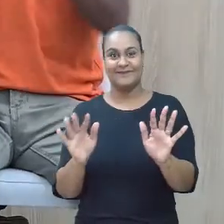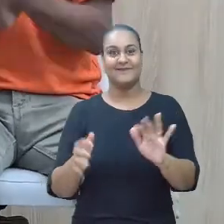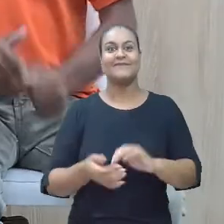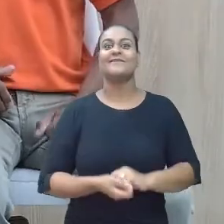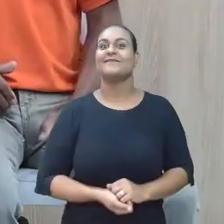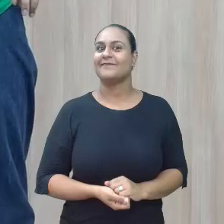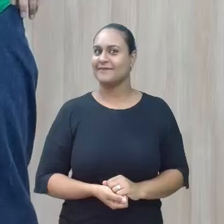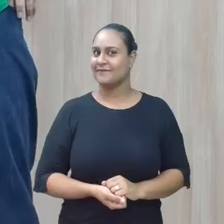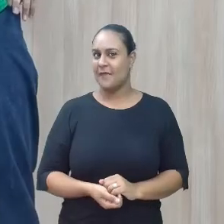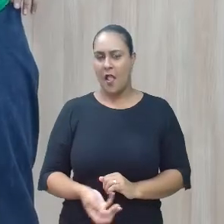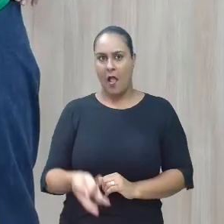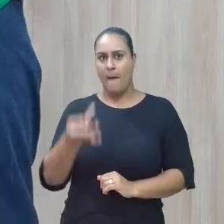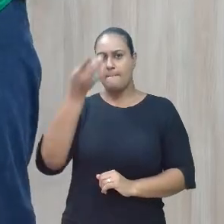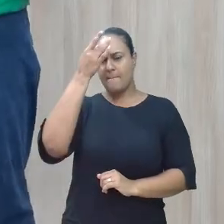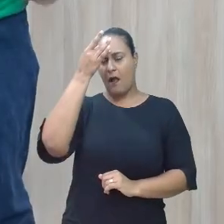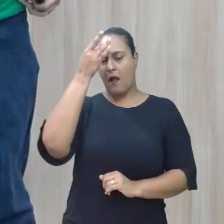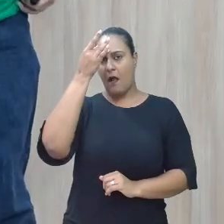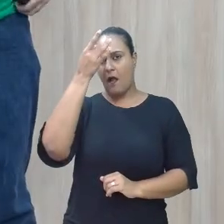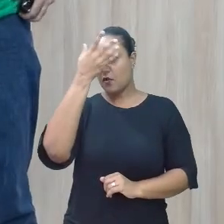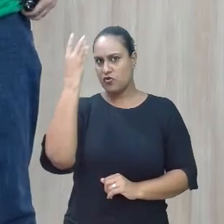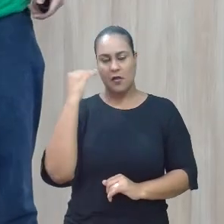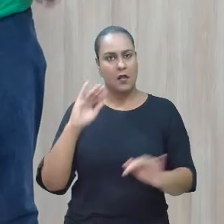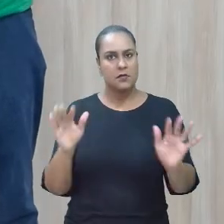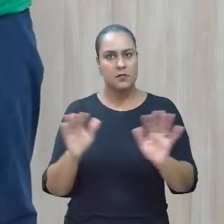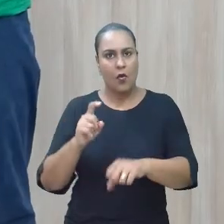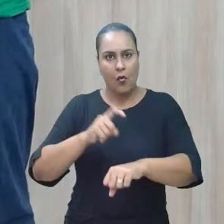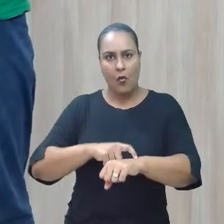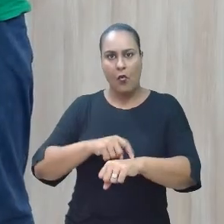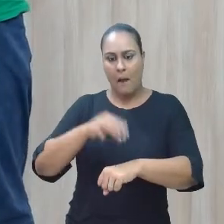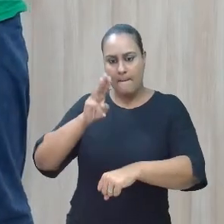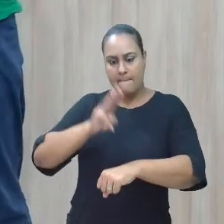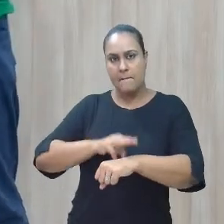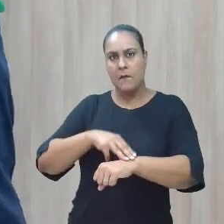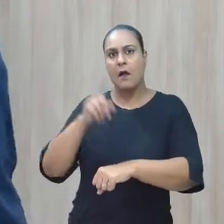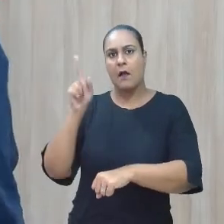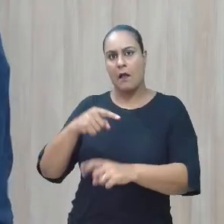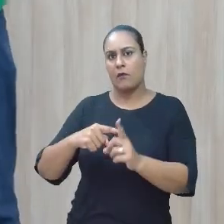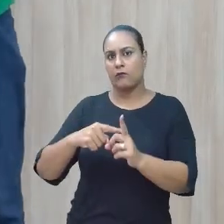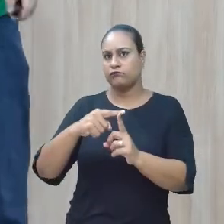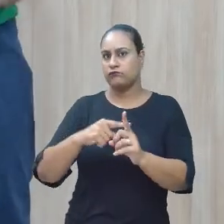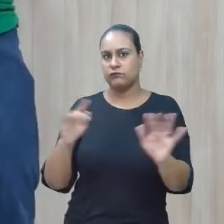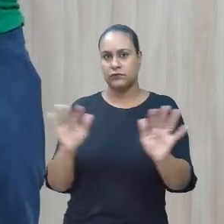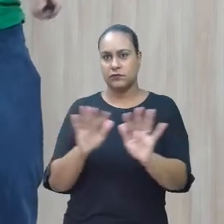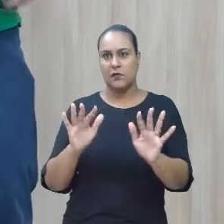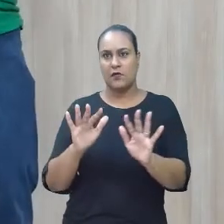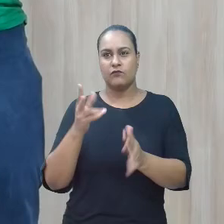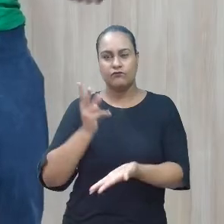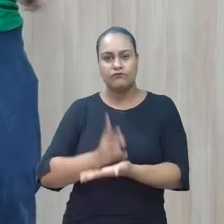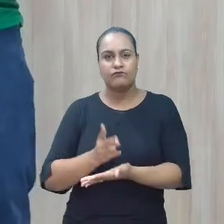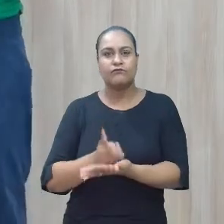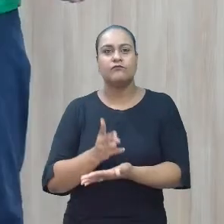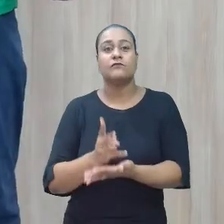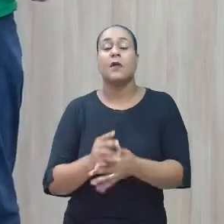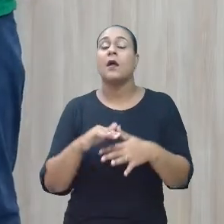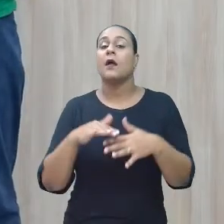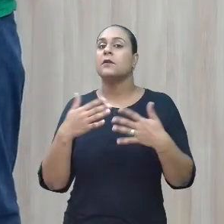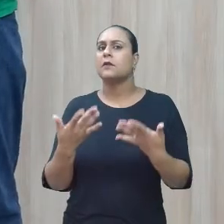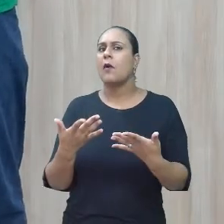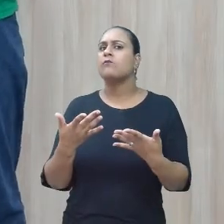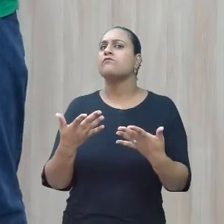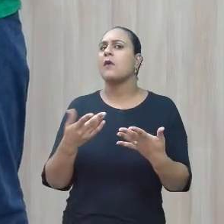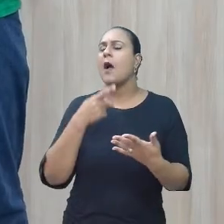não, Você agora não esquece, né? Tempo é momentâneo, clima não, beleza? Avança aqui, avança. Então